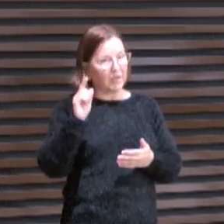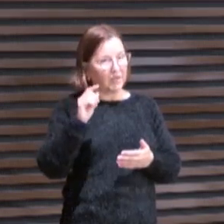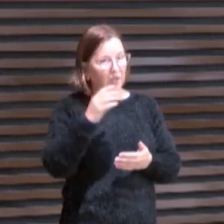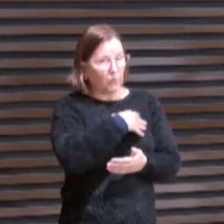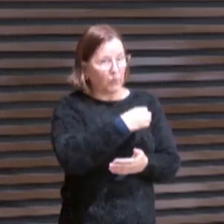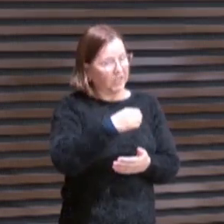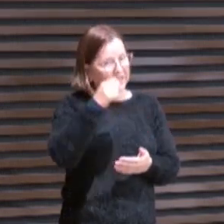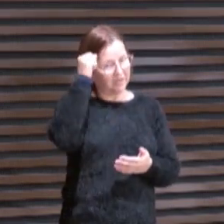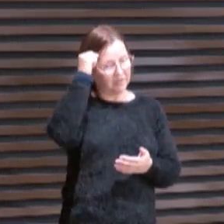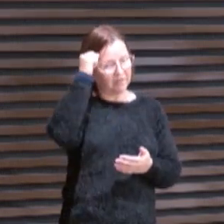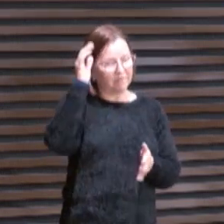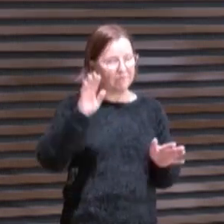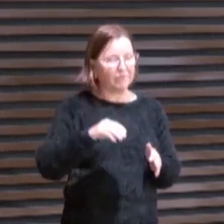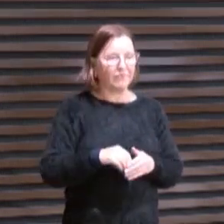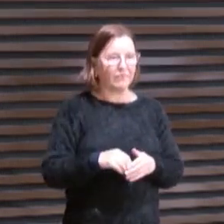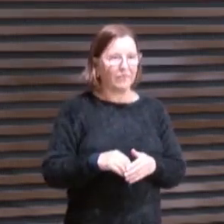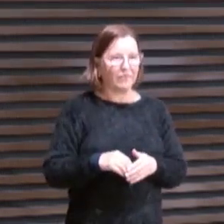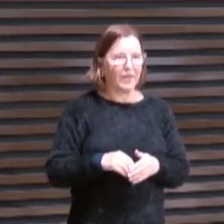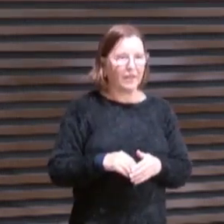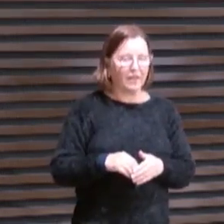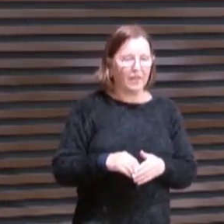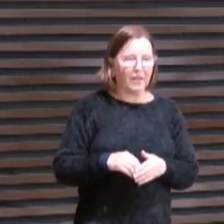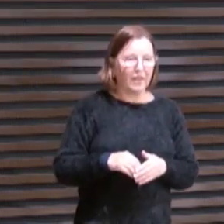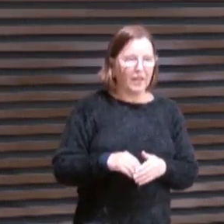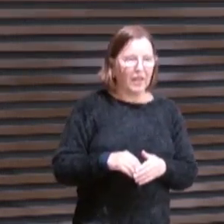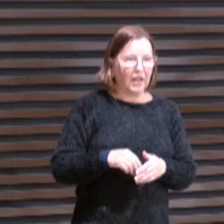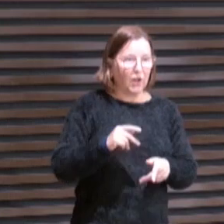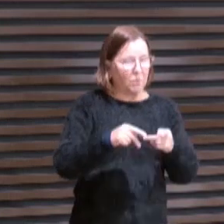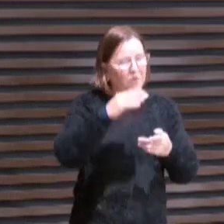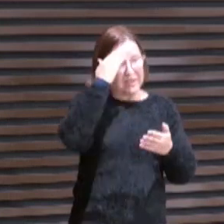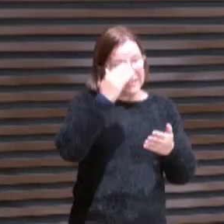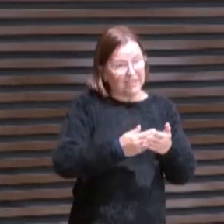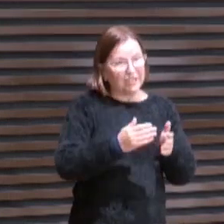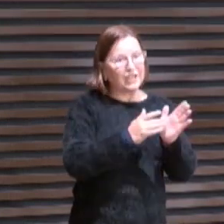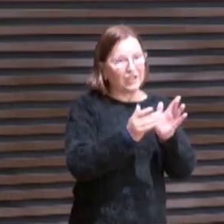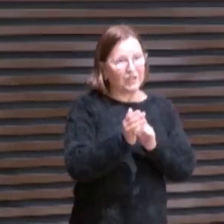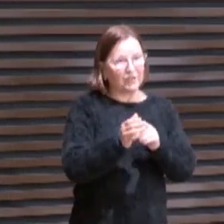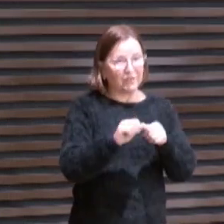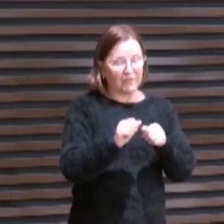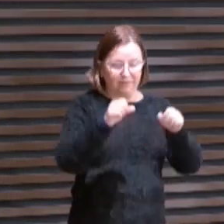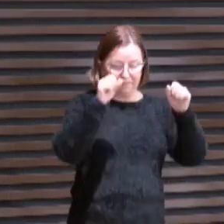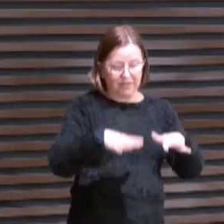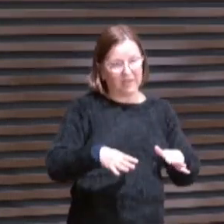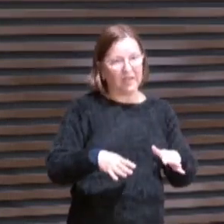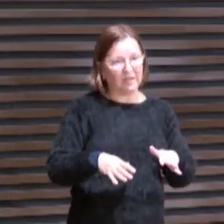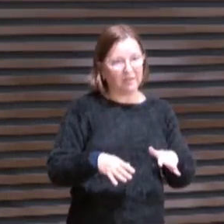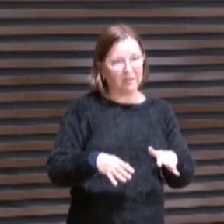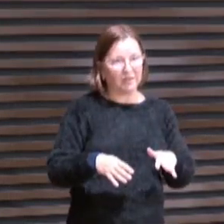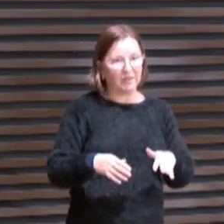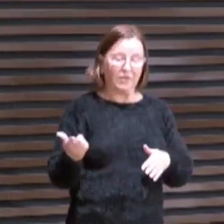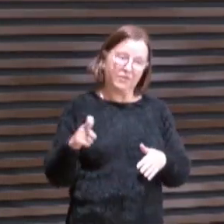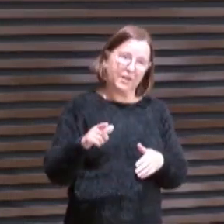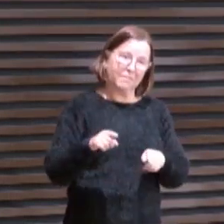Eles creem que Jesus fez milagres. E eles creem que Jesus voltará. Eles só